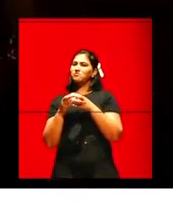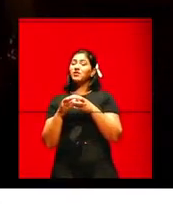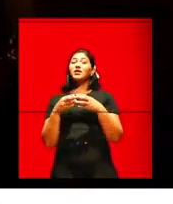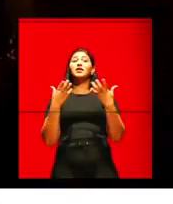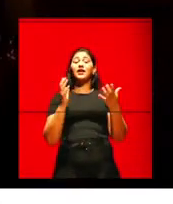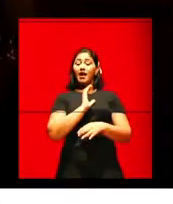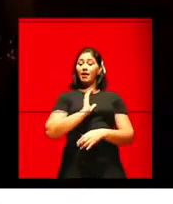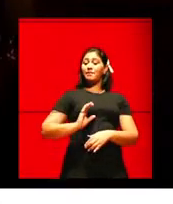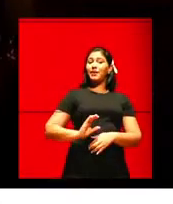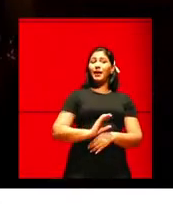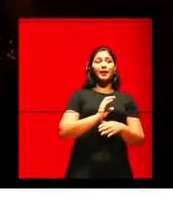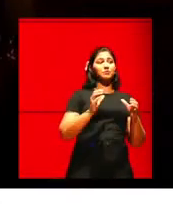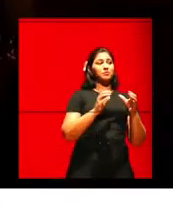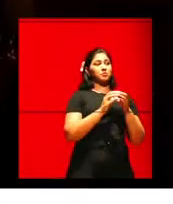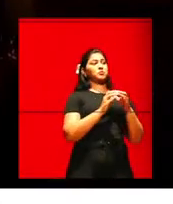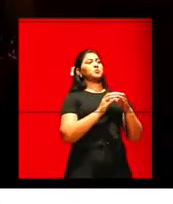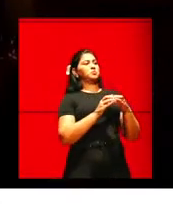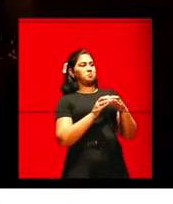Cadê o Carmela Dutra?